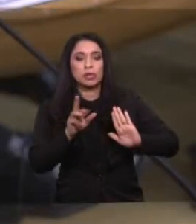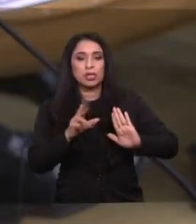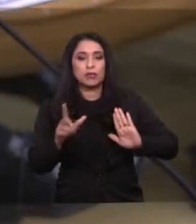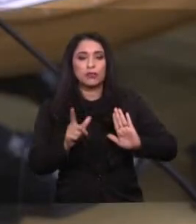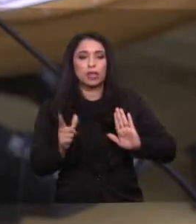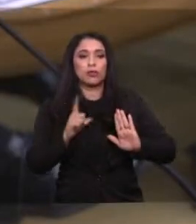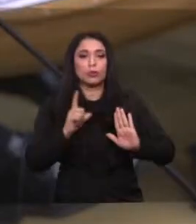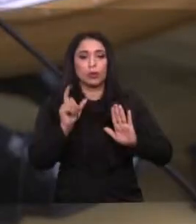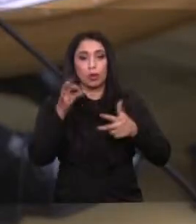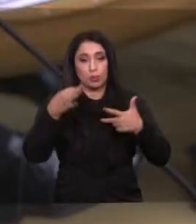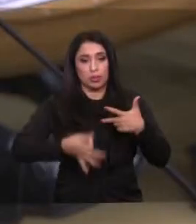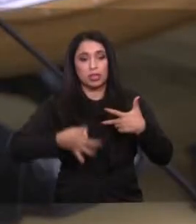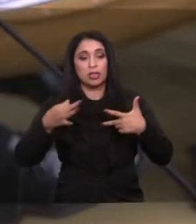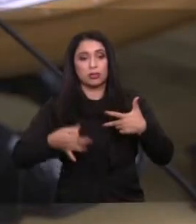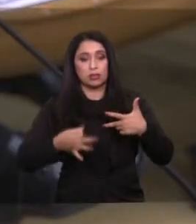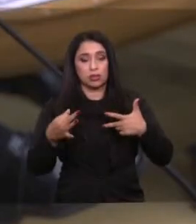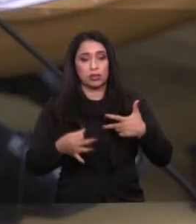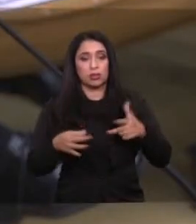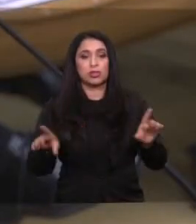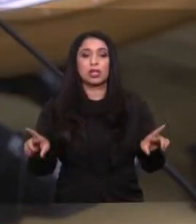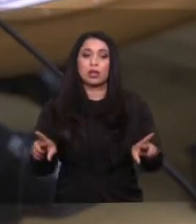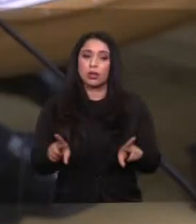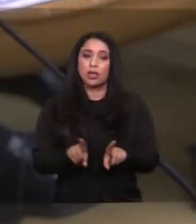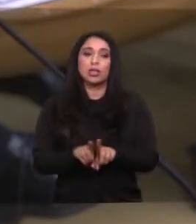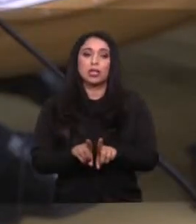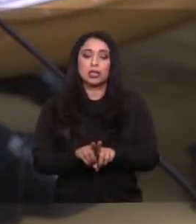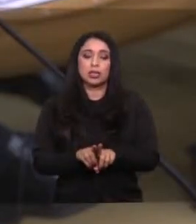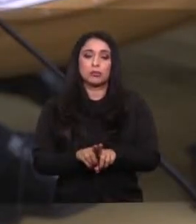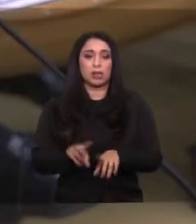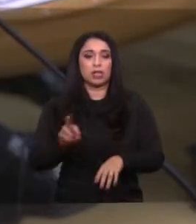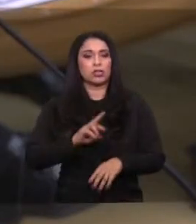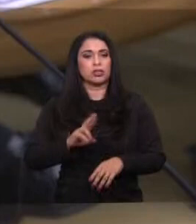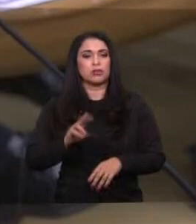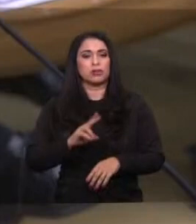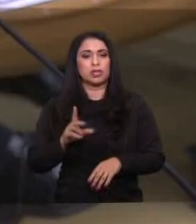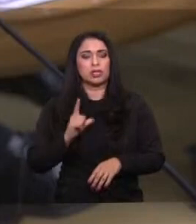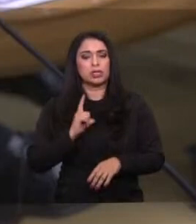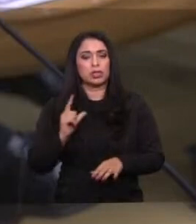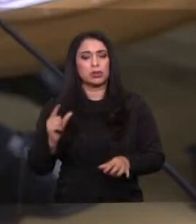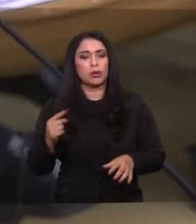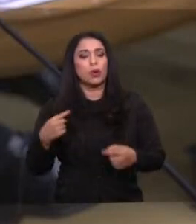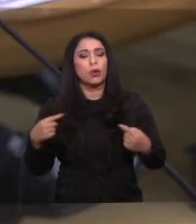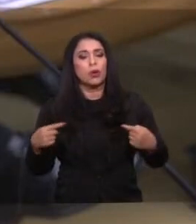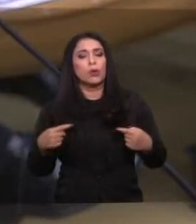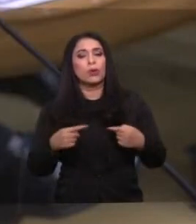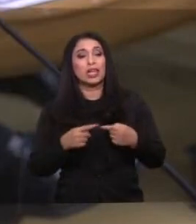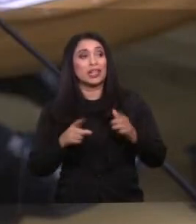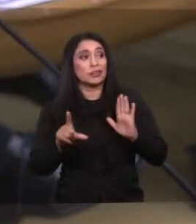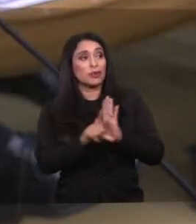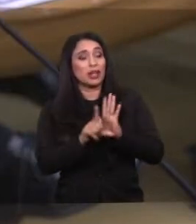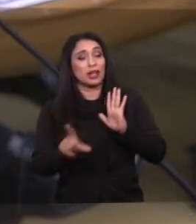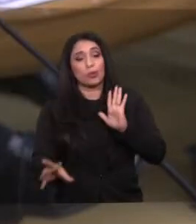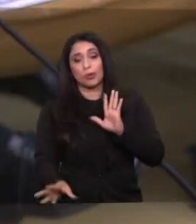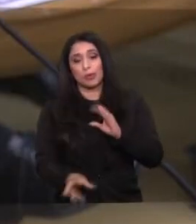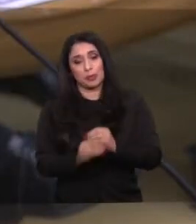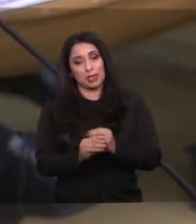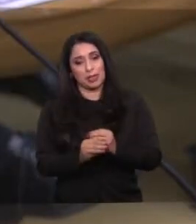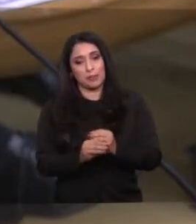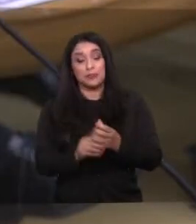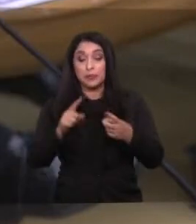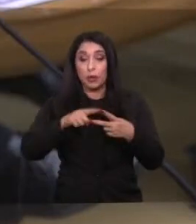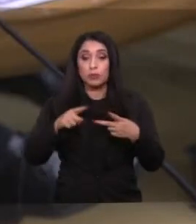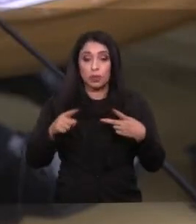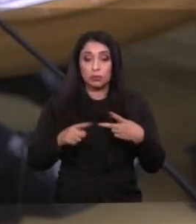oriunda do Poder Judiciário, como também pelo fato de não ter sido veiculada através de lei complementar. Então, há